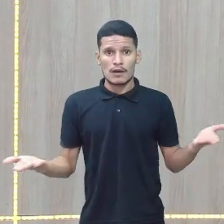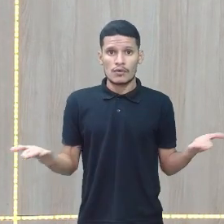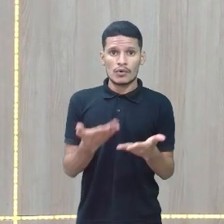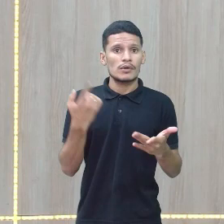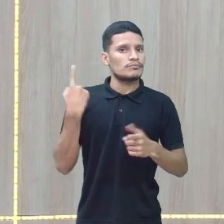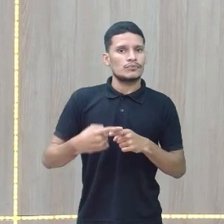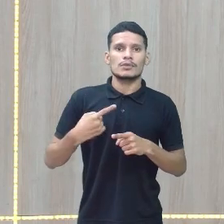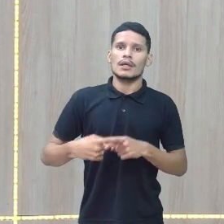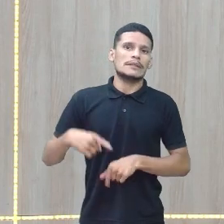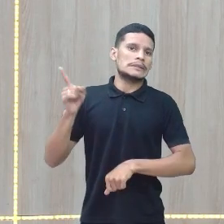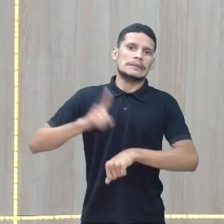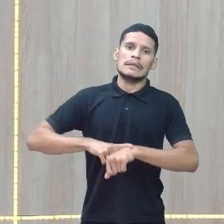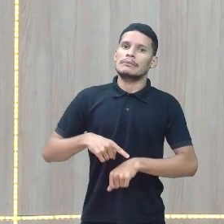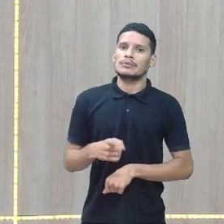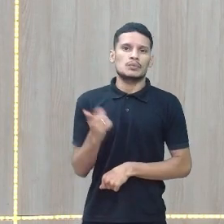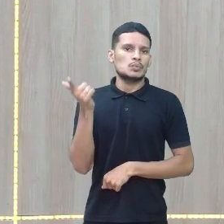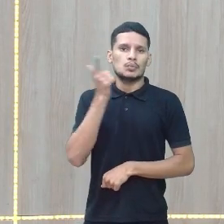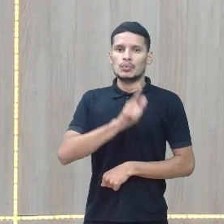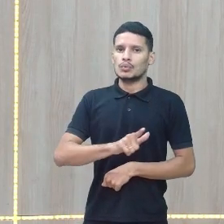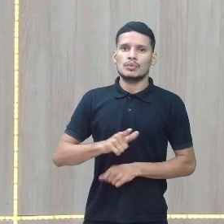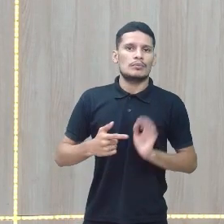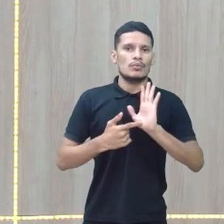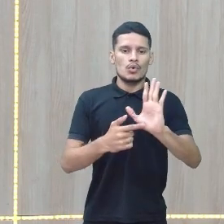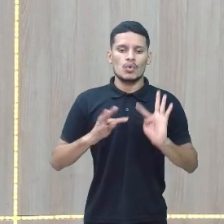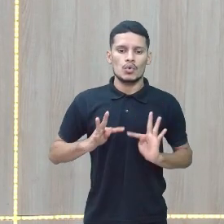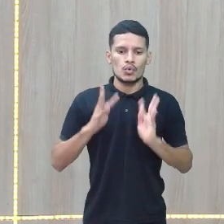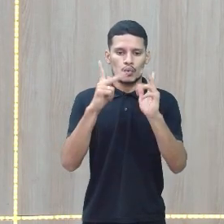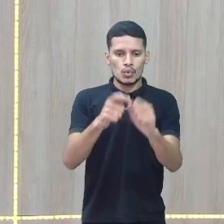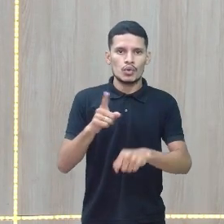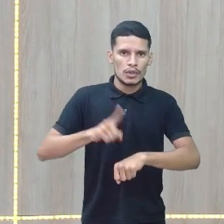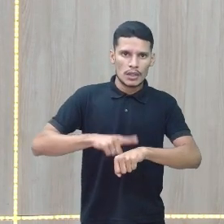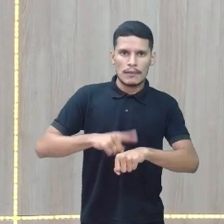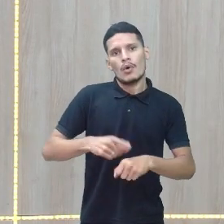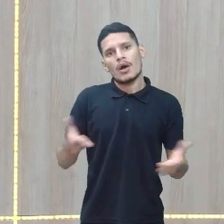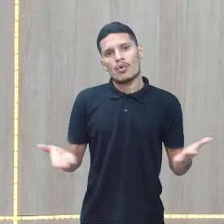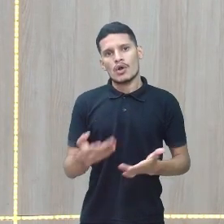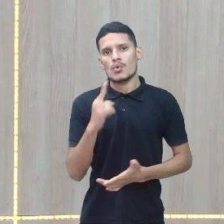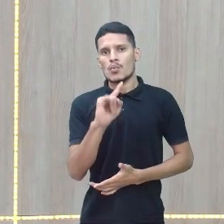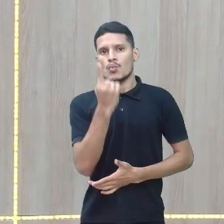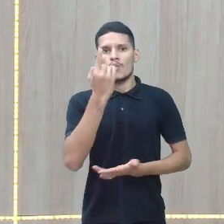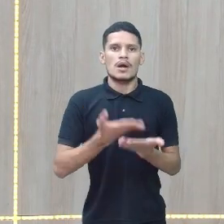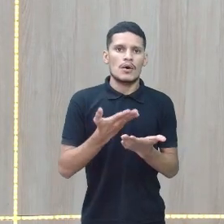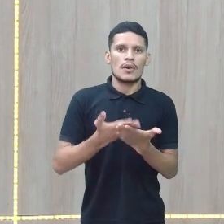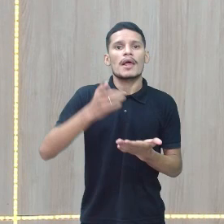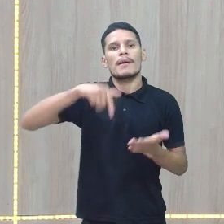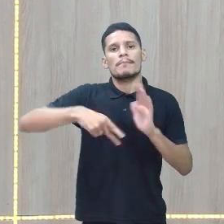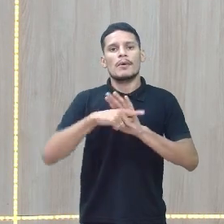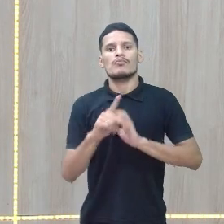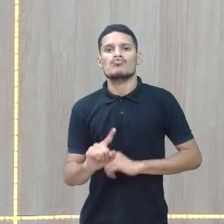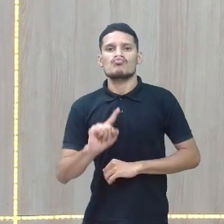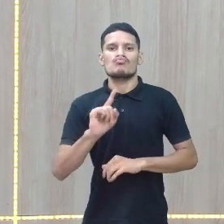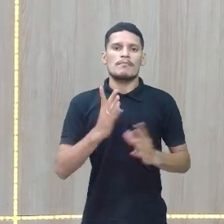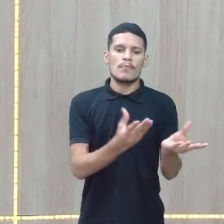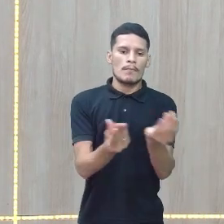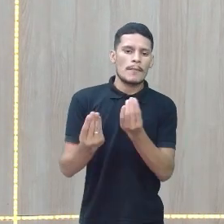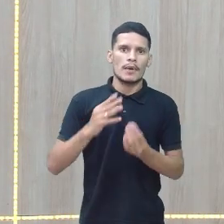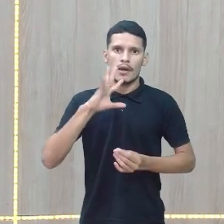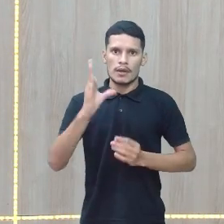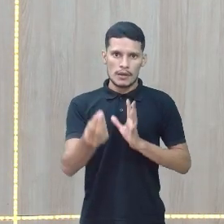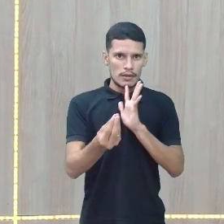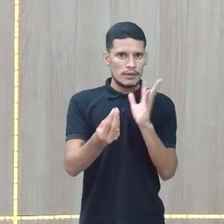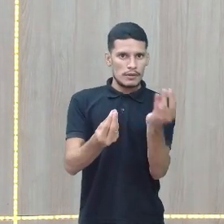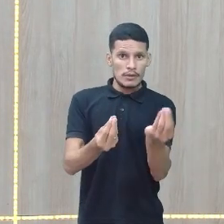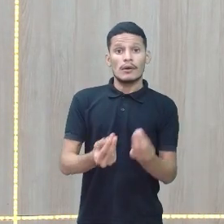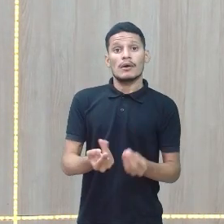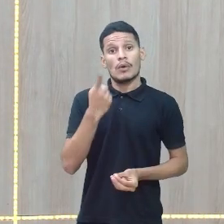não daria para trazer todas, não é, em uma aula só, é muito conhecimento, não é, minha gente? Então, eu trouxe para